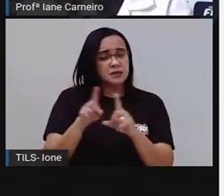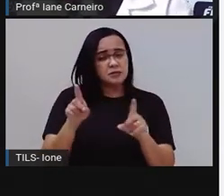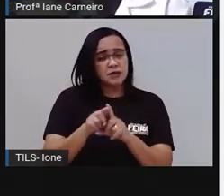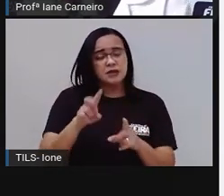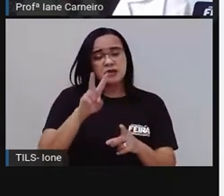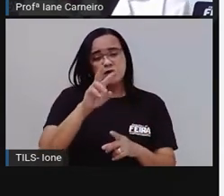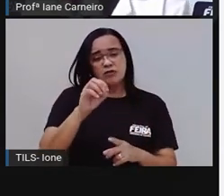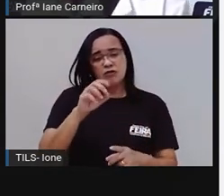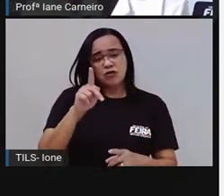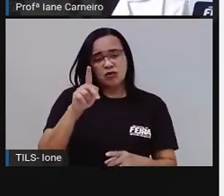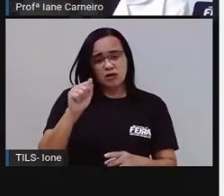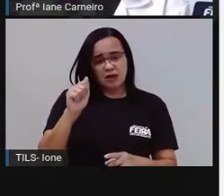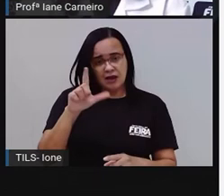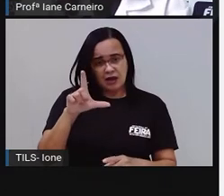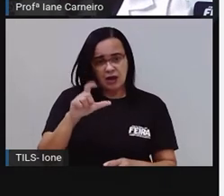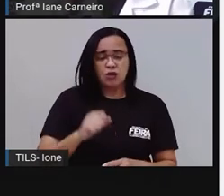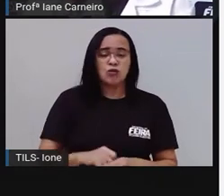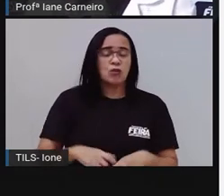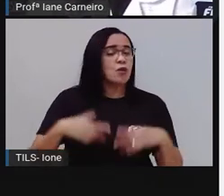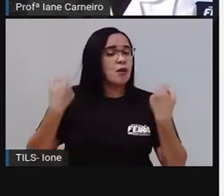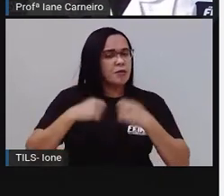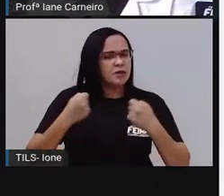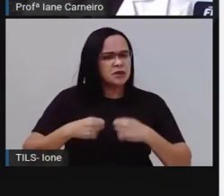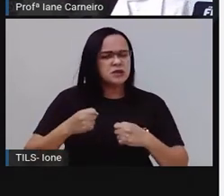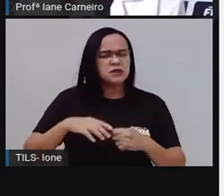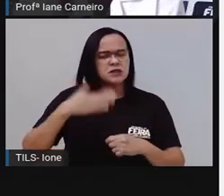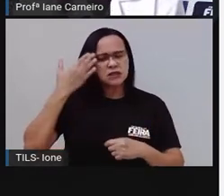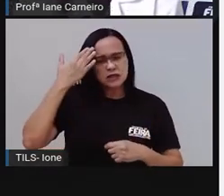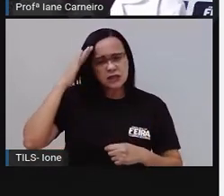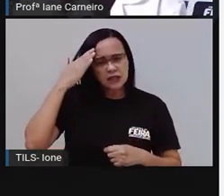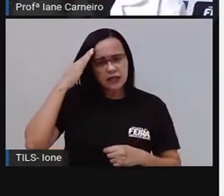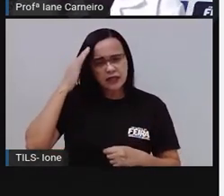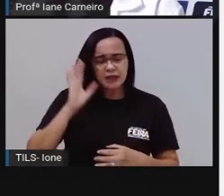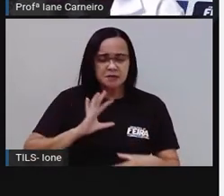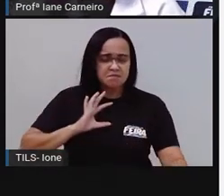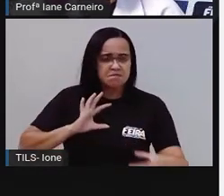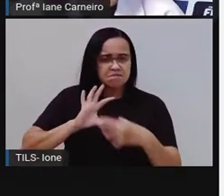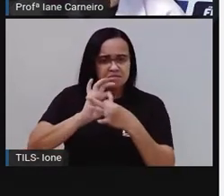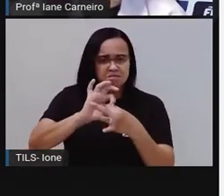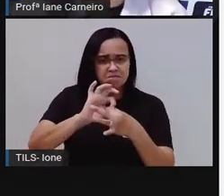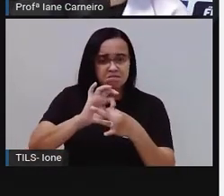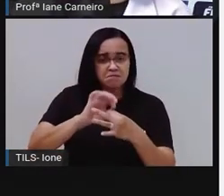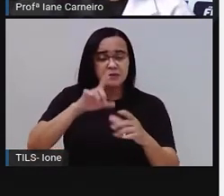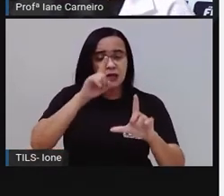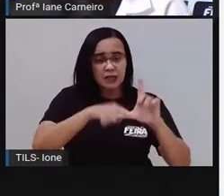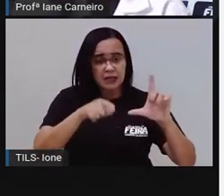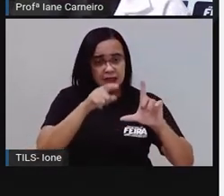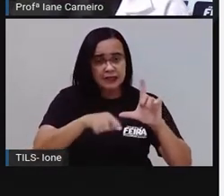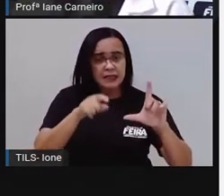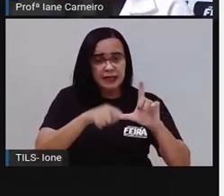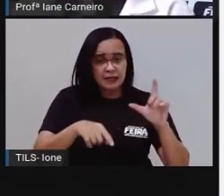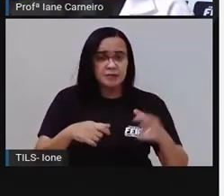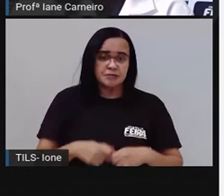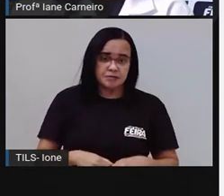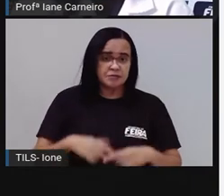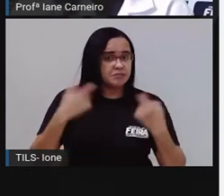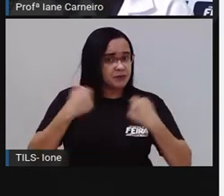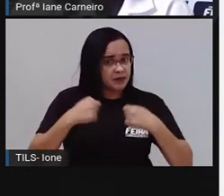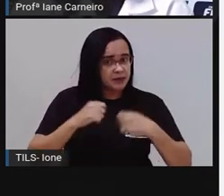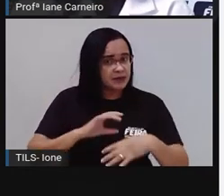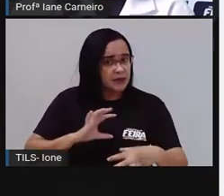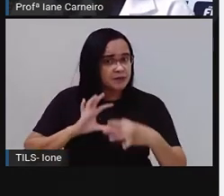precisa entender essa combinação de letras, né? Vocês não vão ficar lendo e vendo o que é vogal, o que é